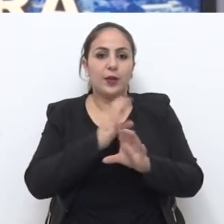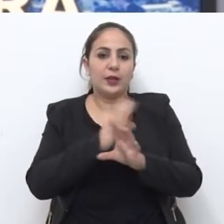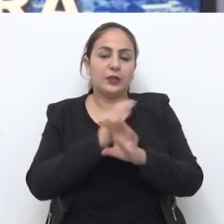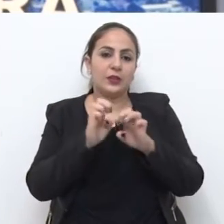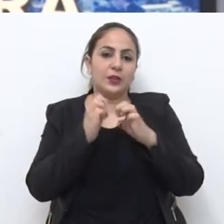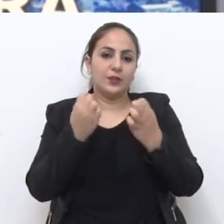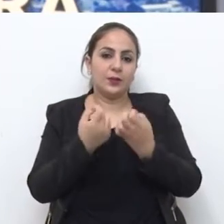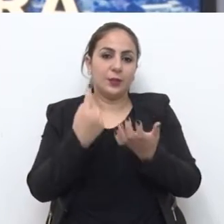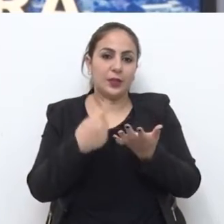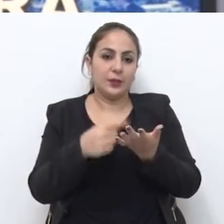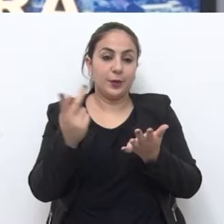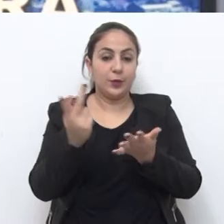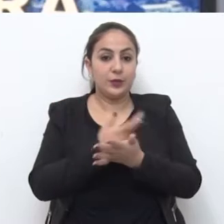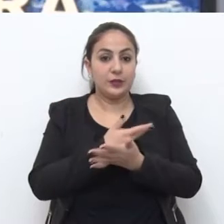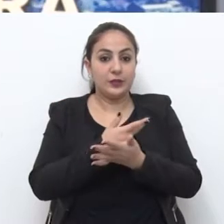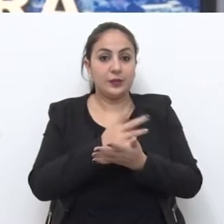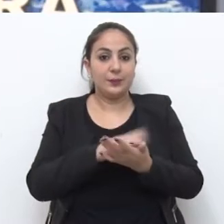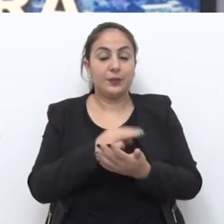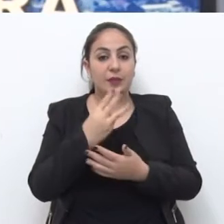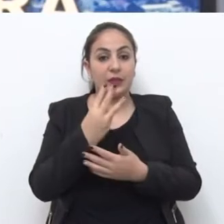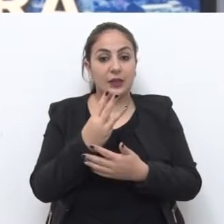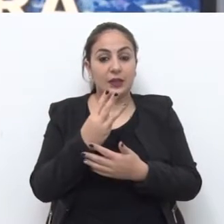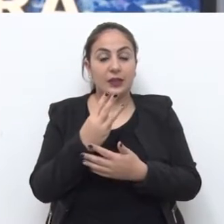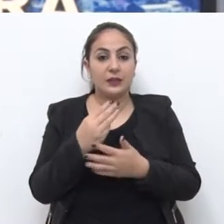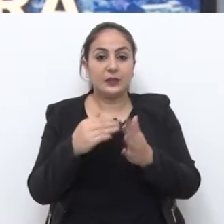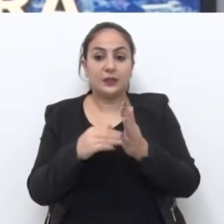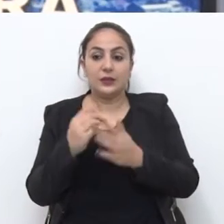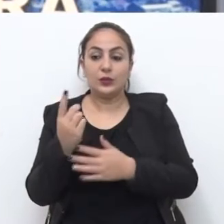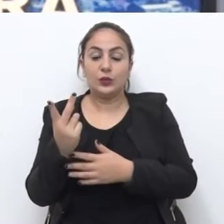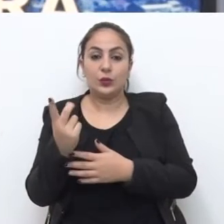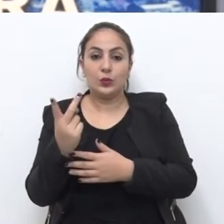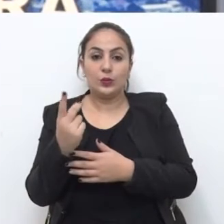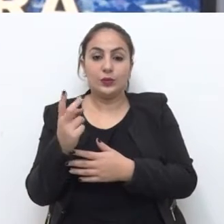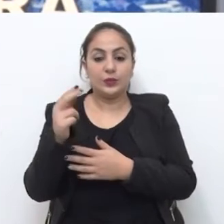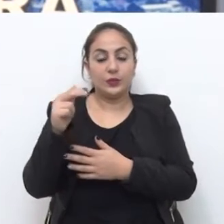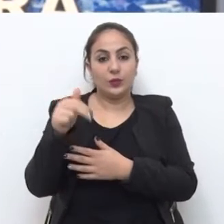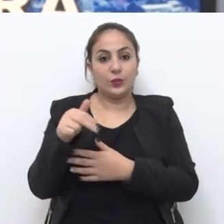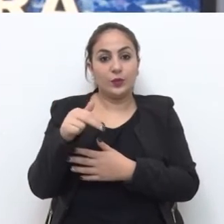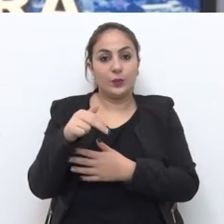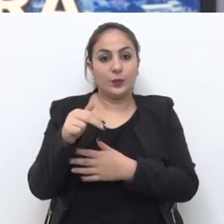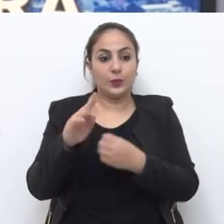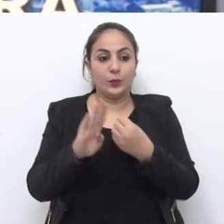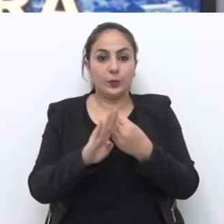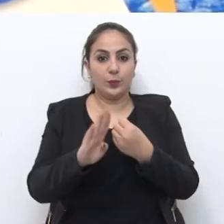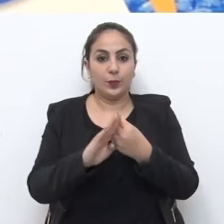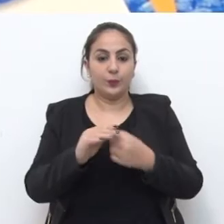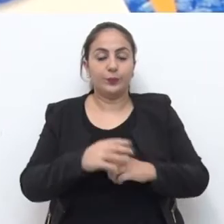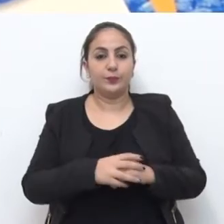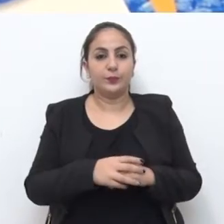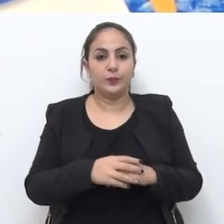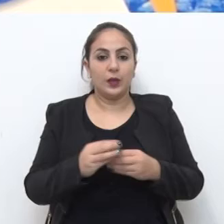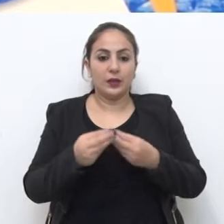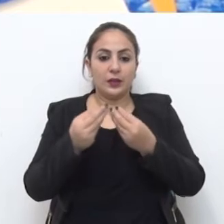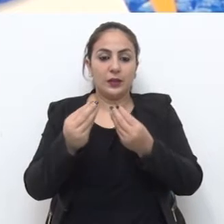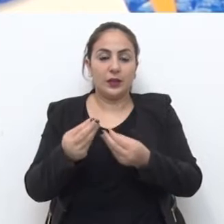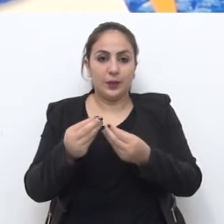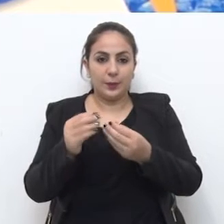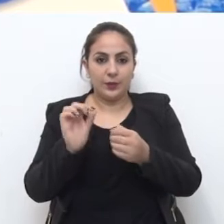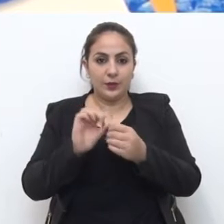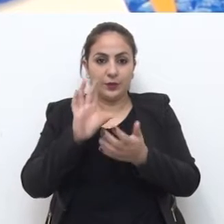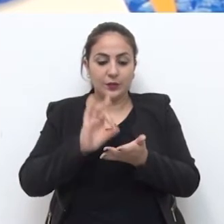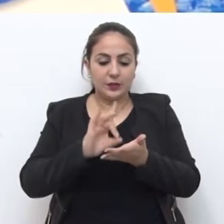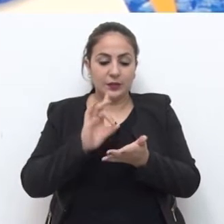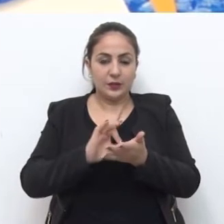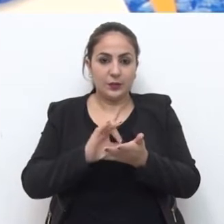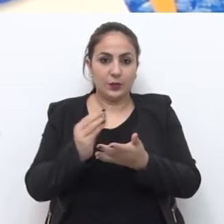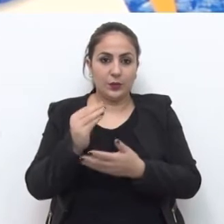evento, marcado para acontecer entre 3 e 12 de novembro no Bourbon Shopping. Os encaminhamentos